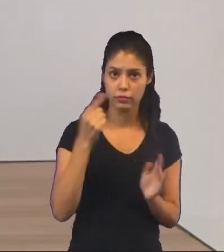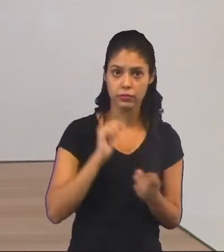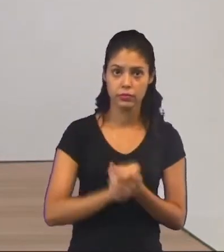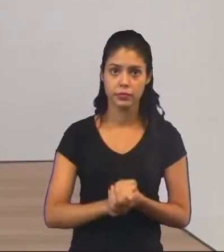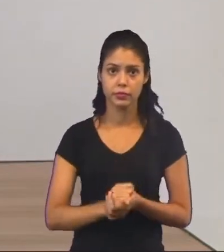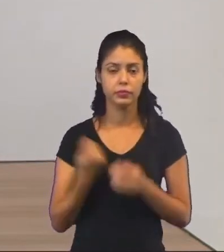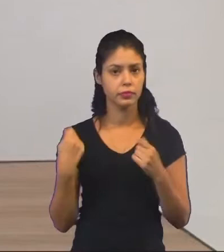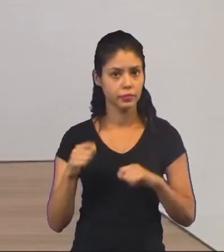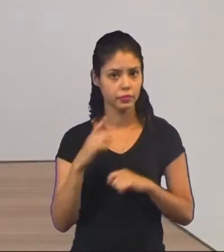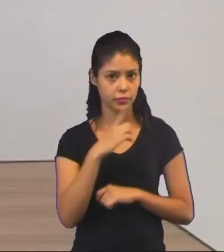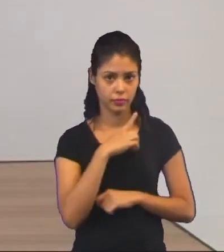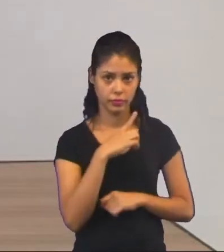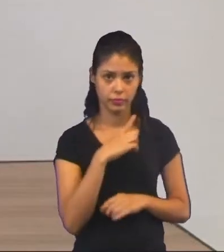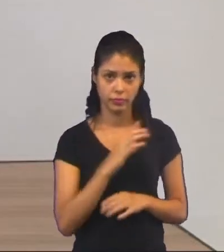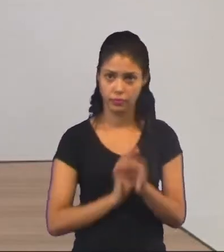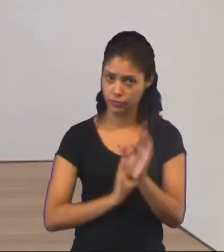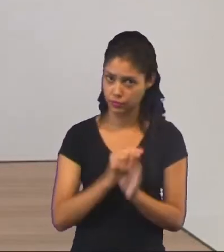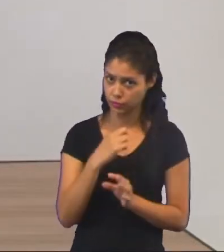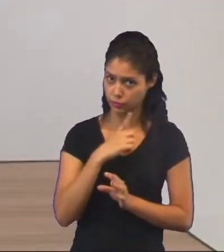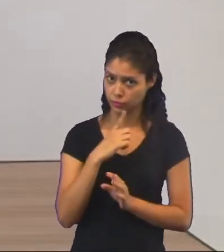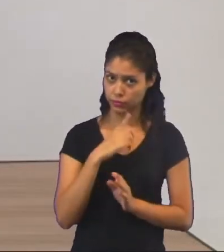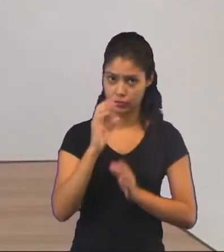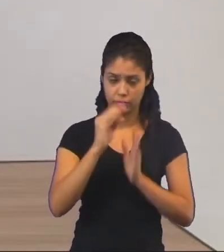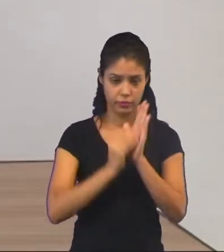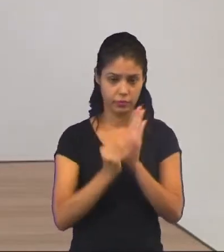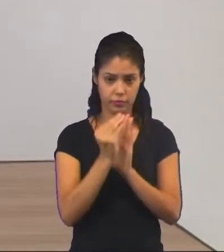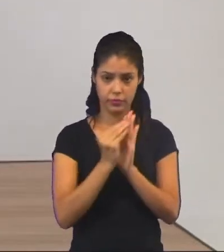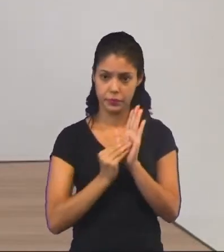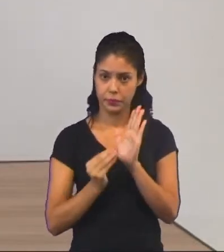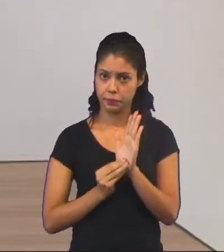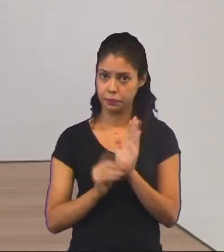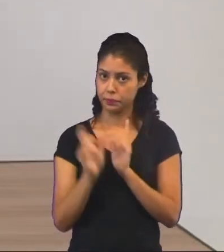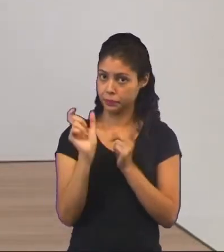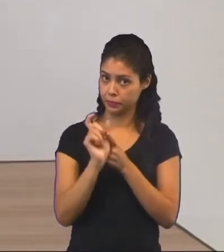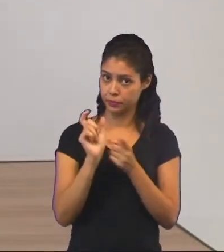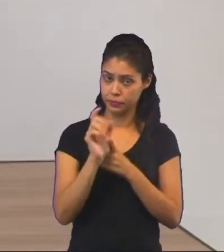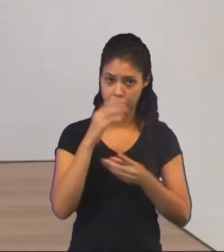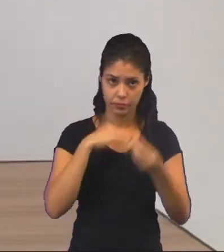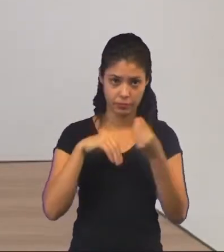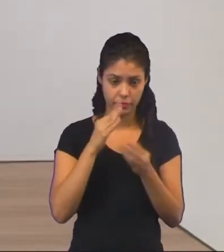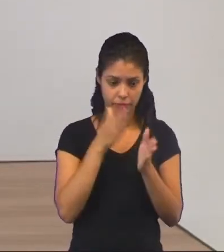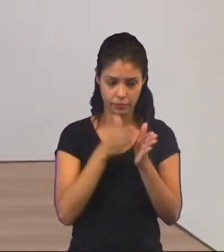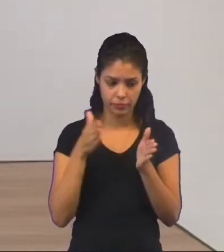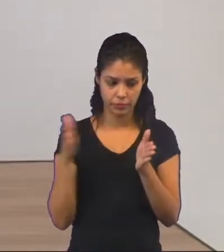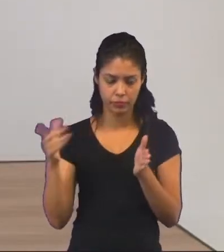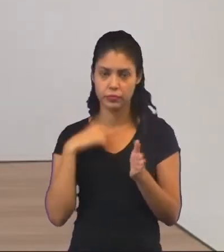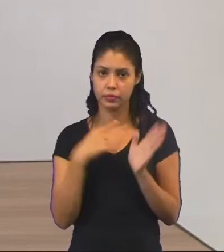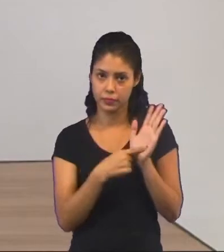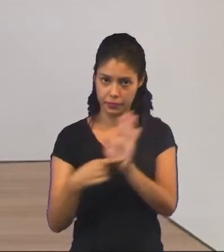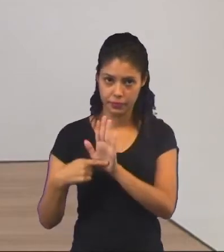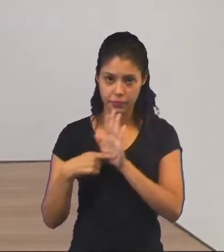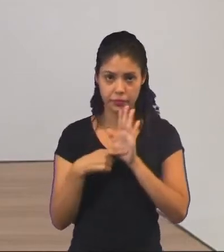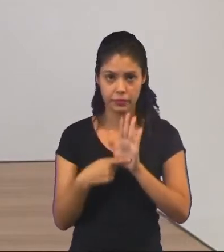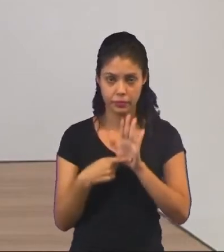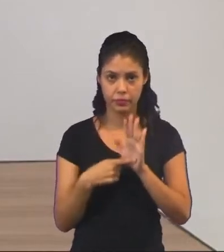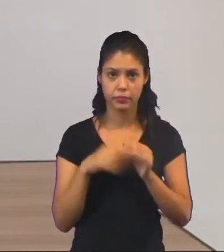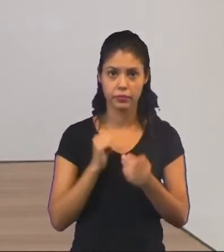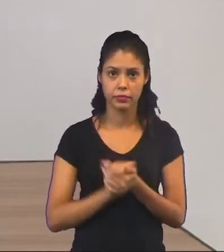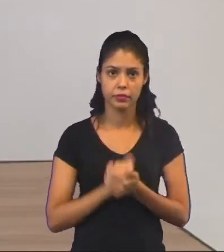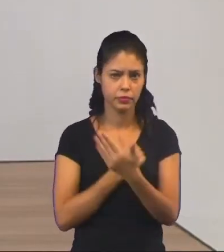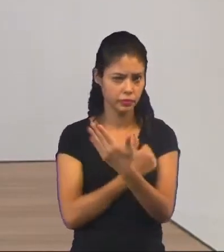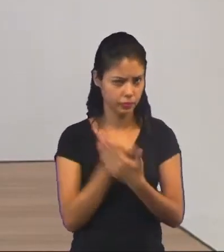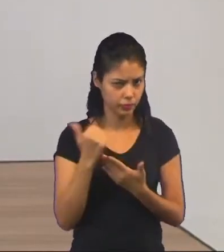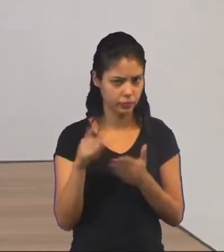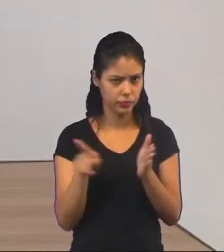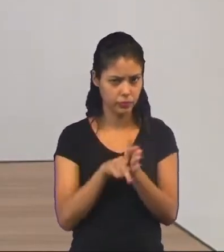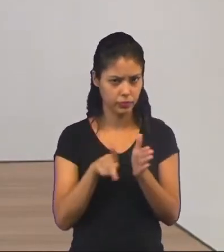será necessário conter na receita. Já as palavras que expressam ordem, elas nos demonstram, elas nos indicam as